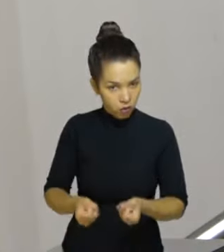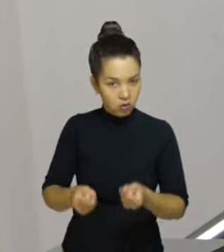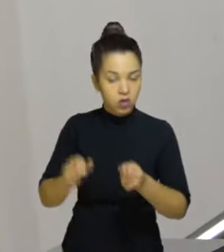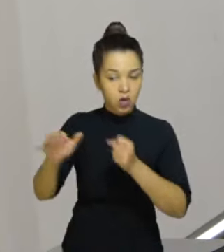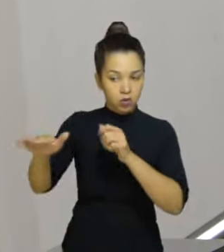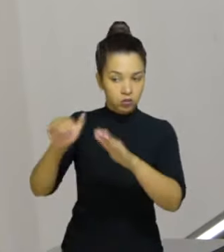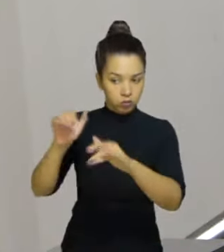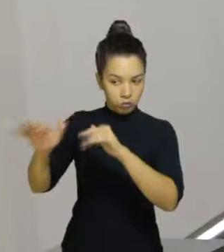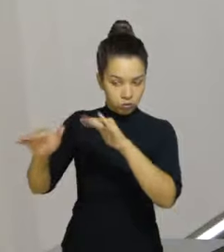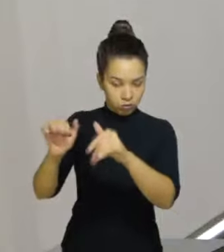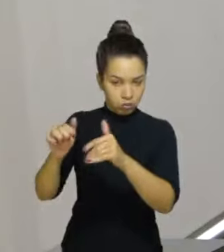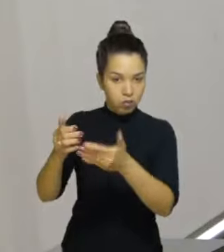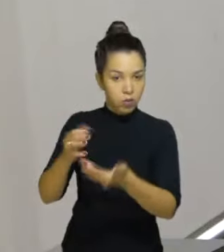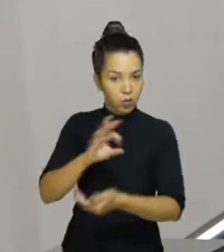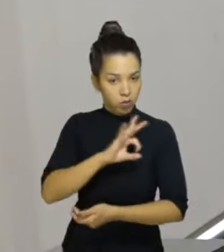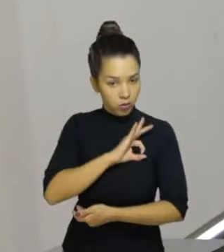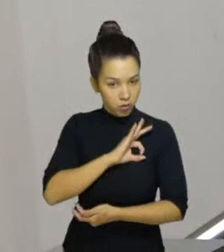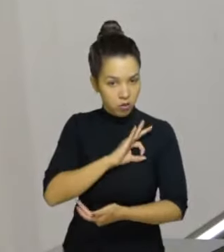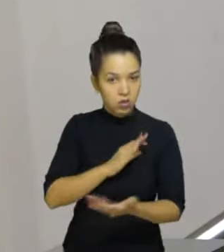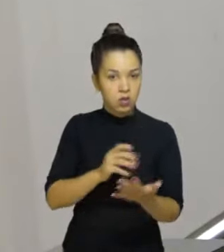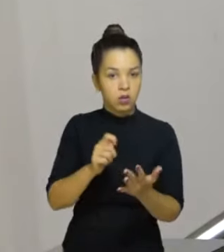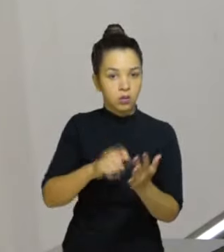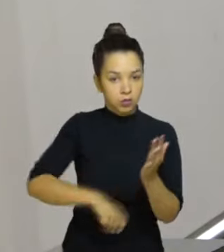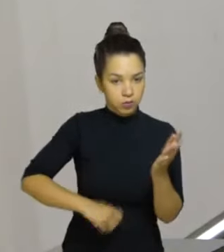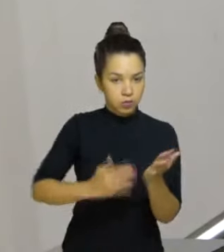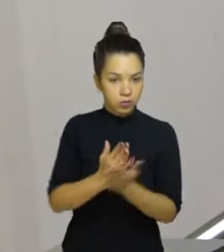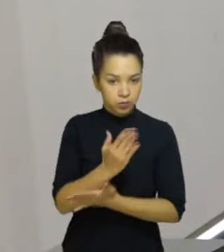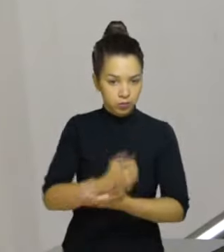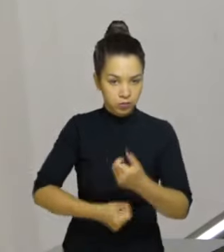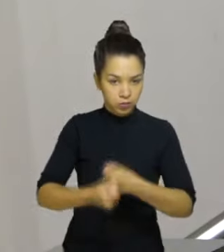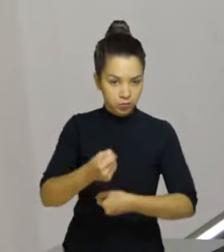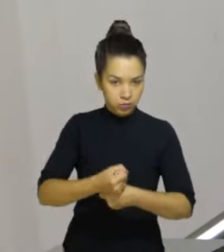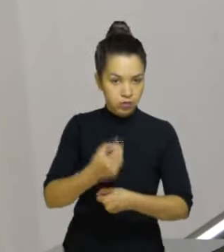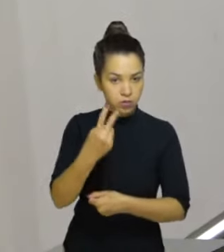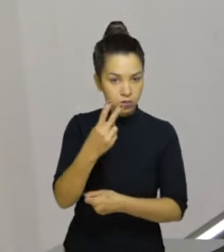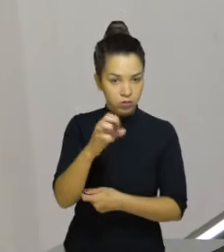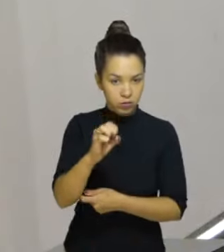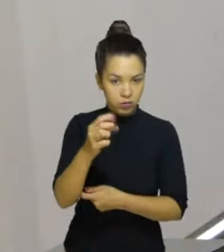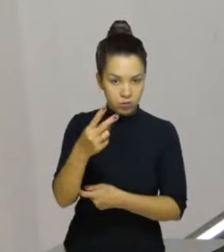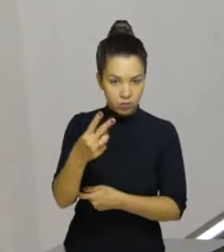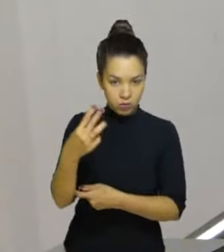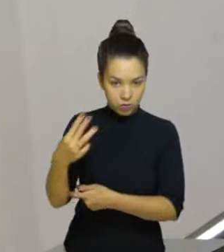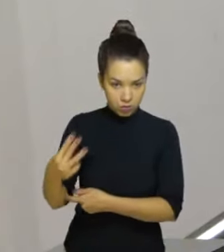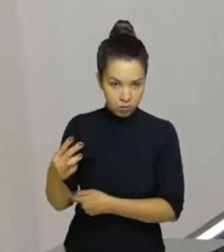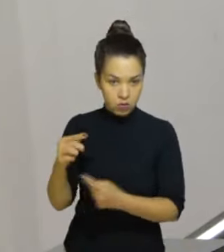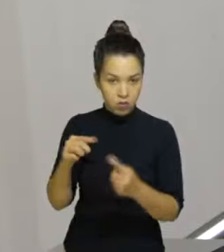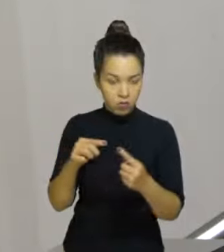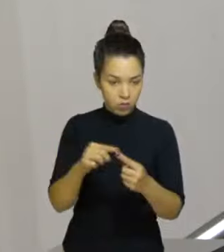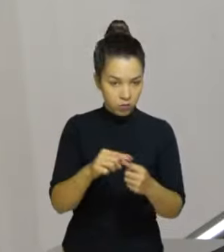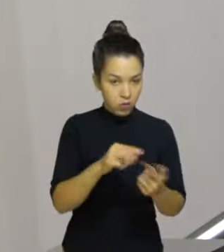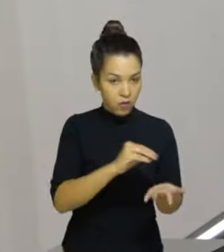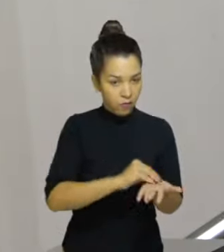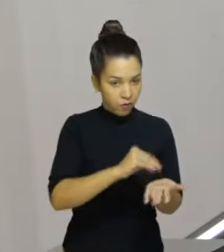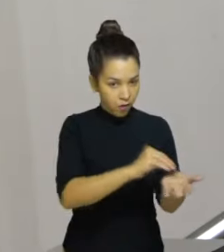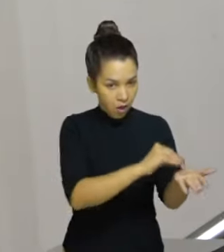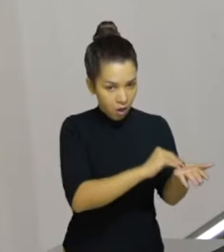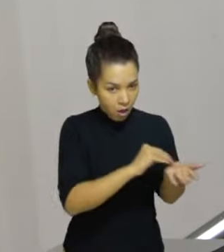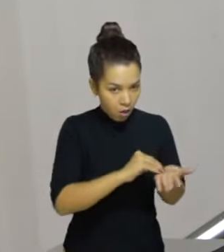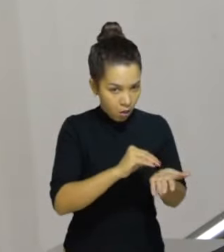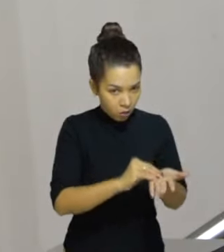prazos oficiais aprovados pelo concurso público 2023, objetivando suprir a defasagem no efetivo da PM de Santa